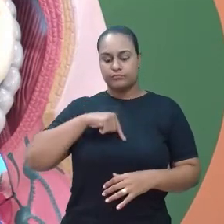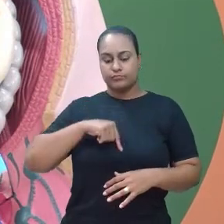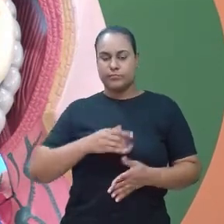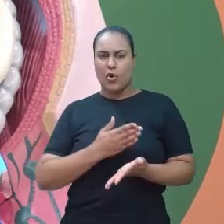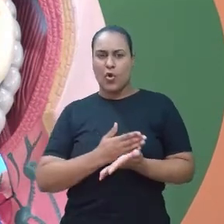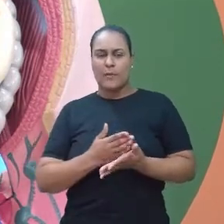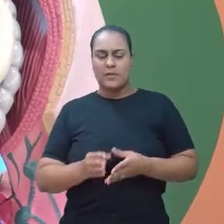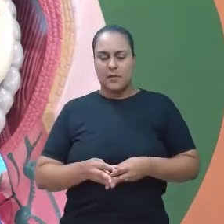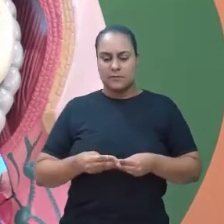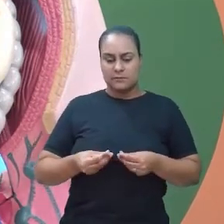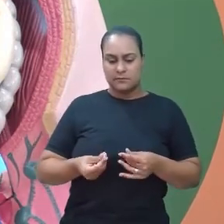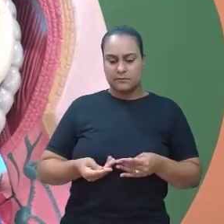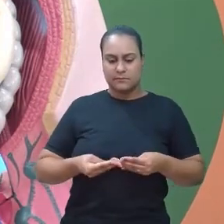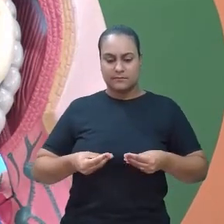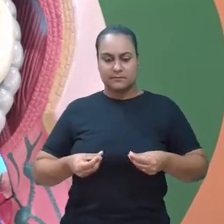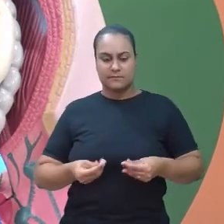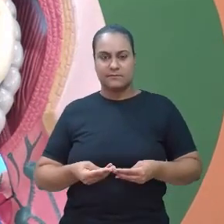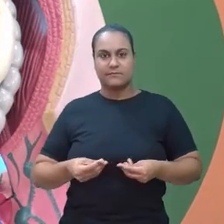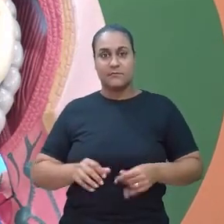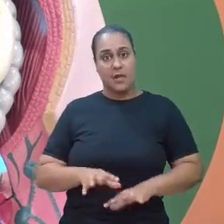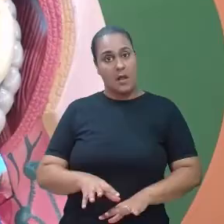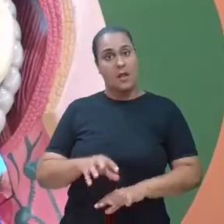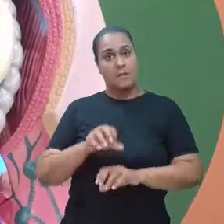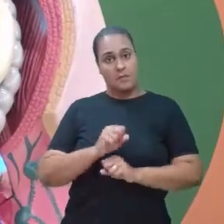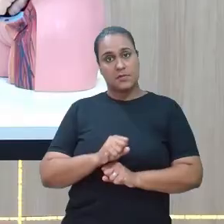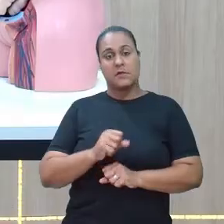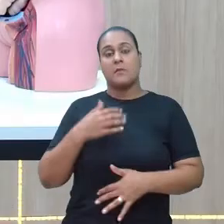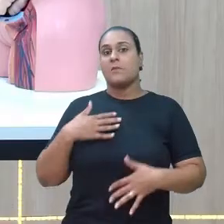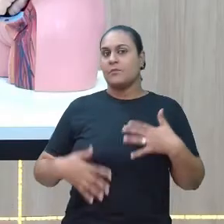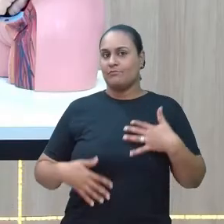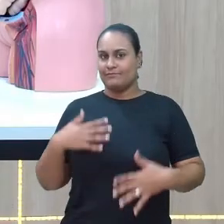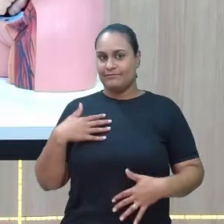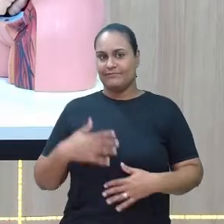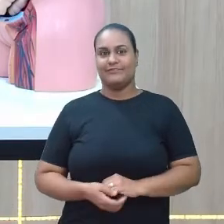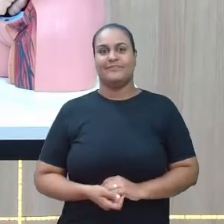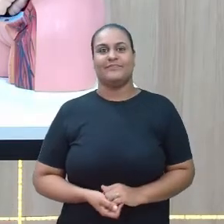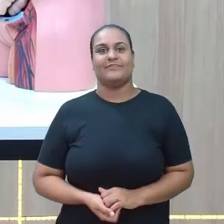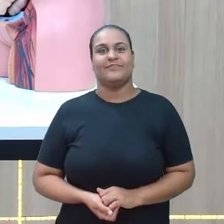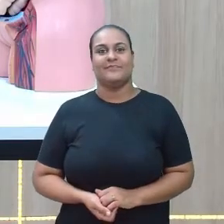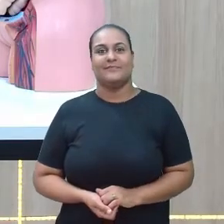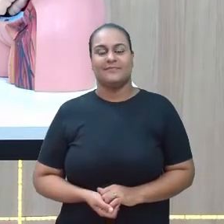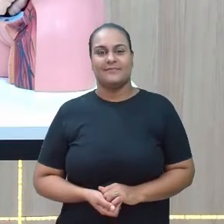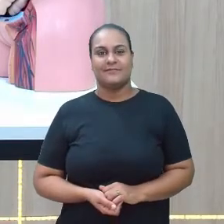digeridos, transformados e absorvidos pelo nosso organismo.